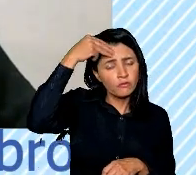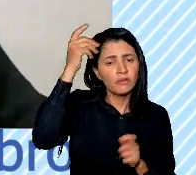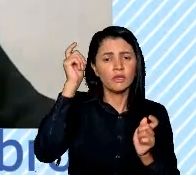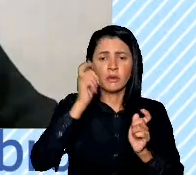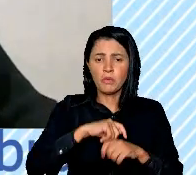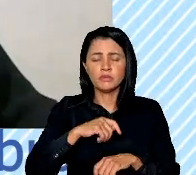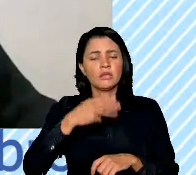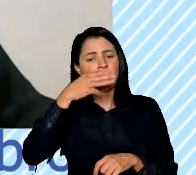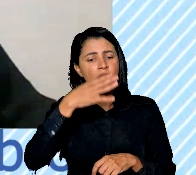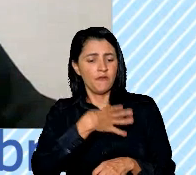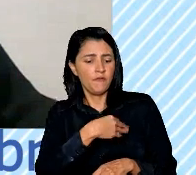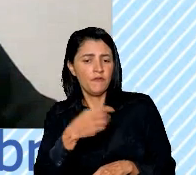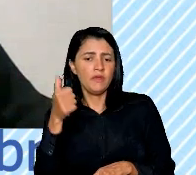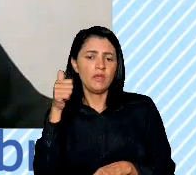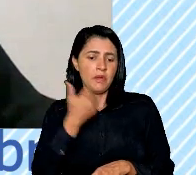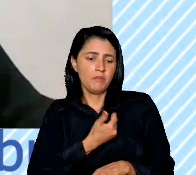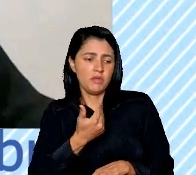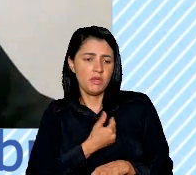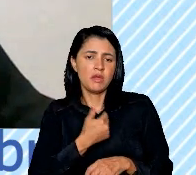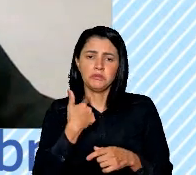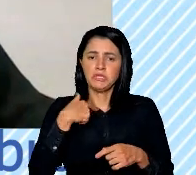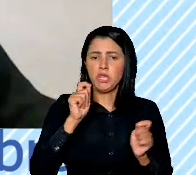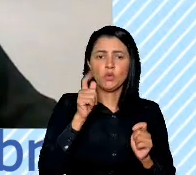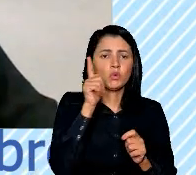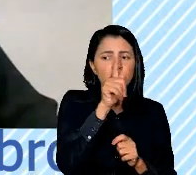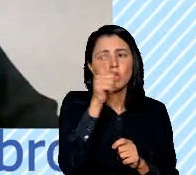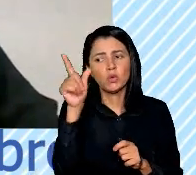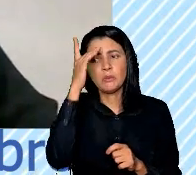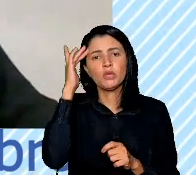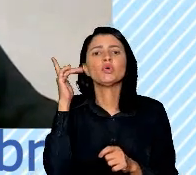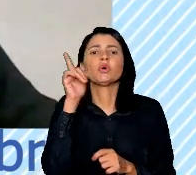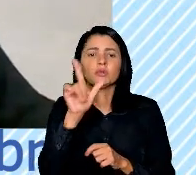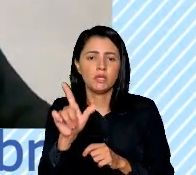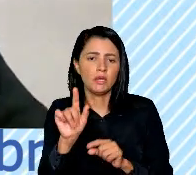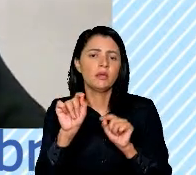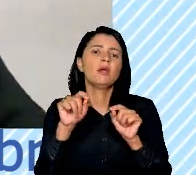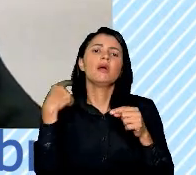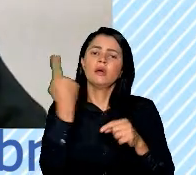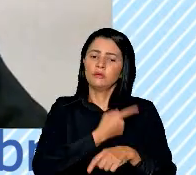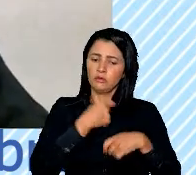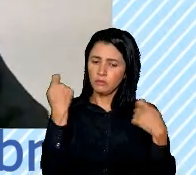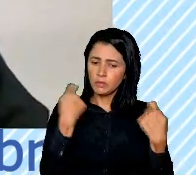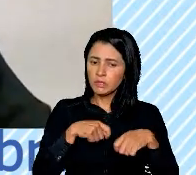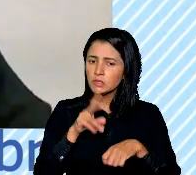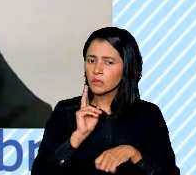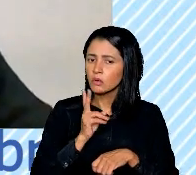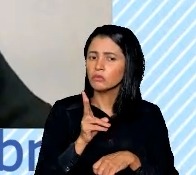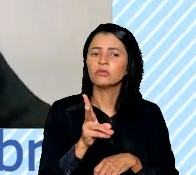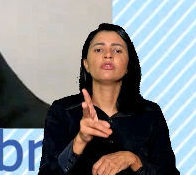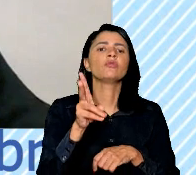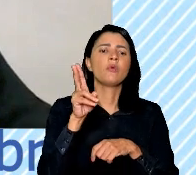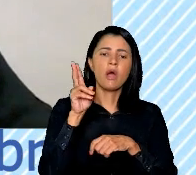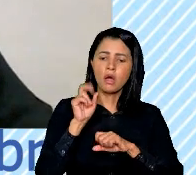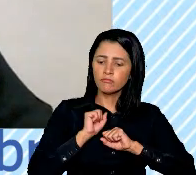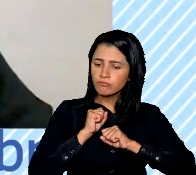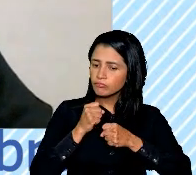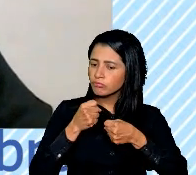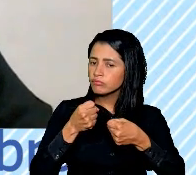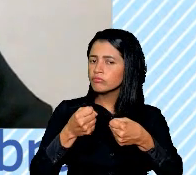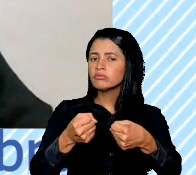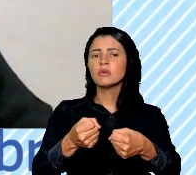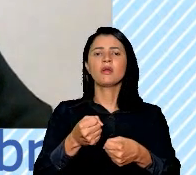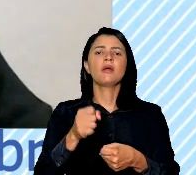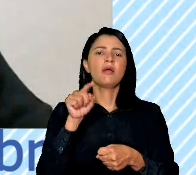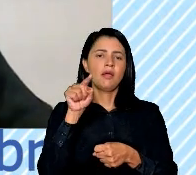da amiga, enfim, não serve para mim, vai servir para alguém. E a gente tem que continuar semeando, mesmo